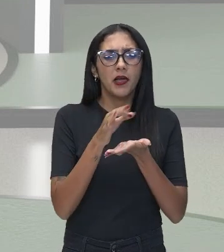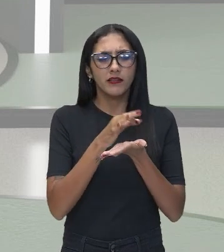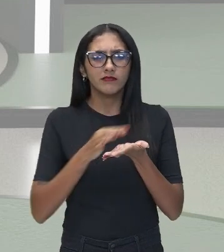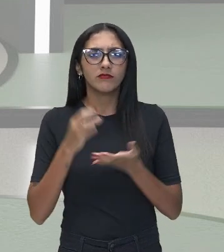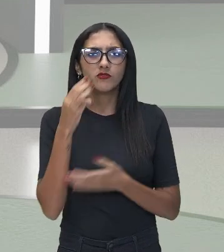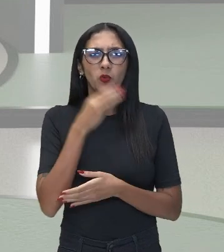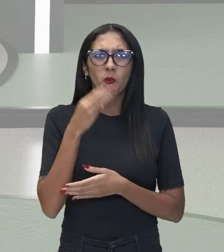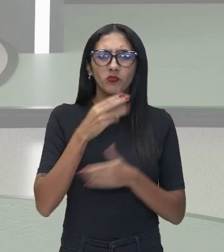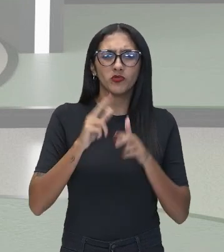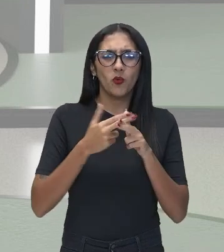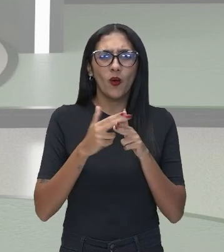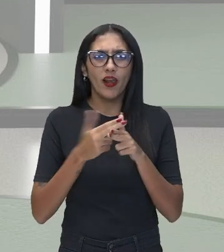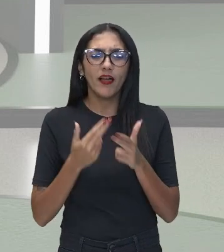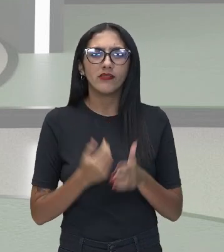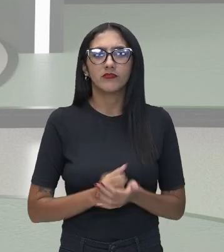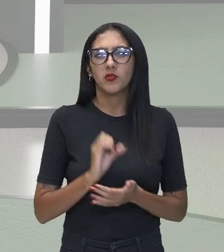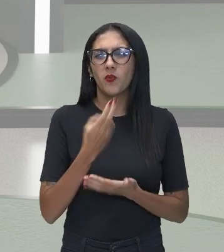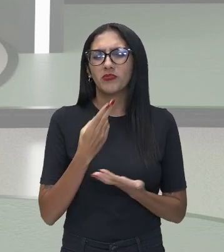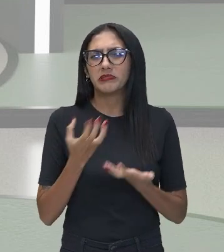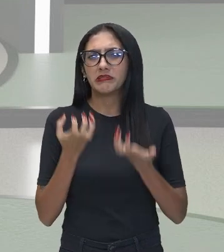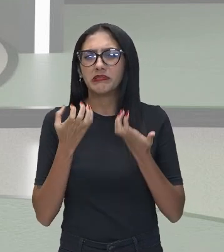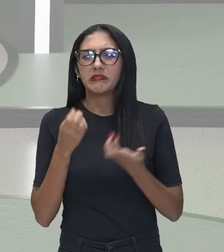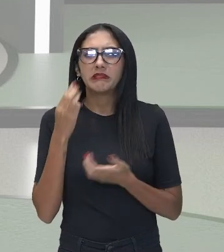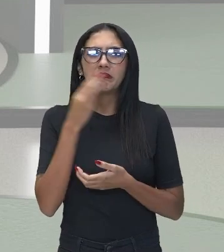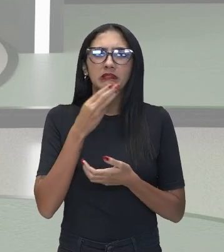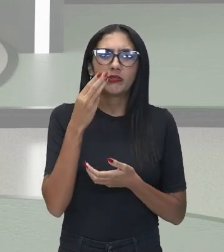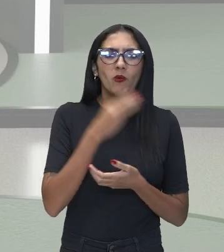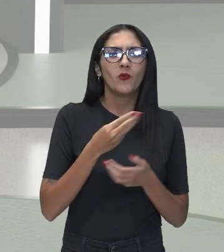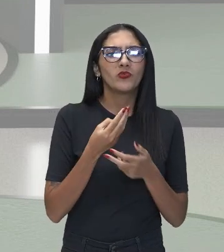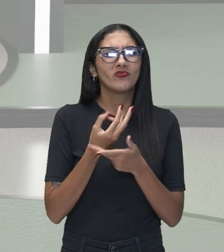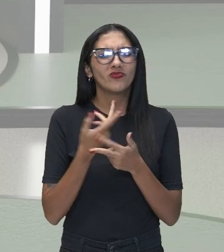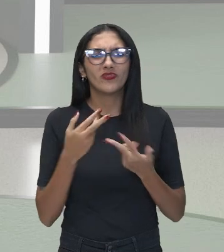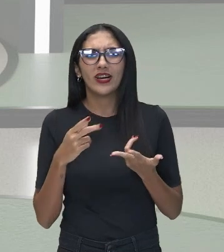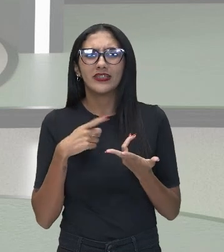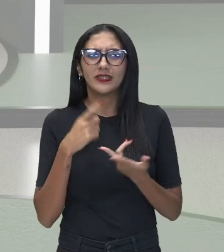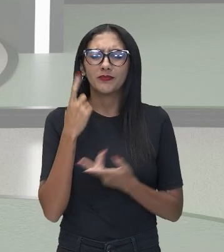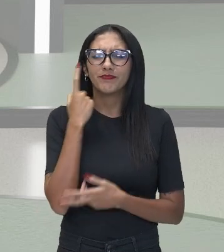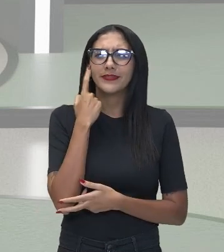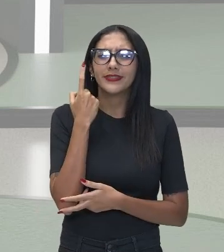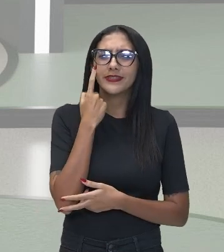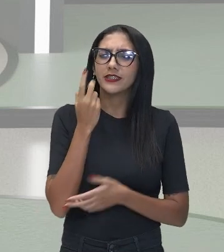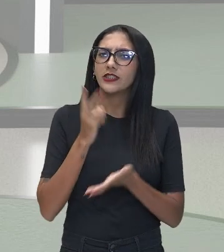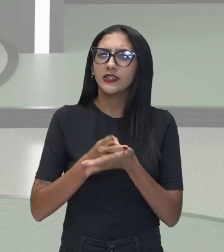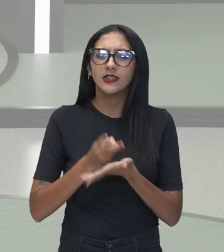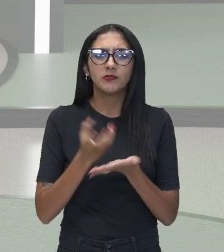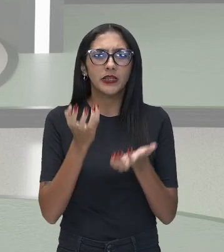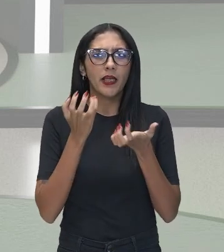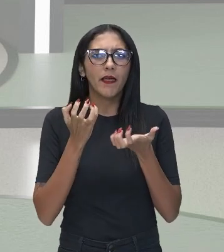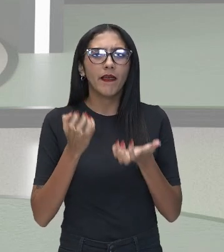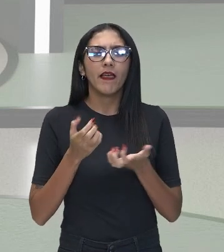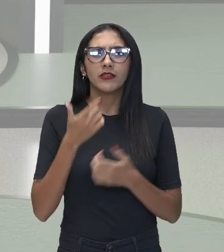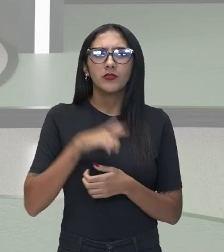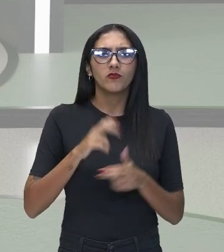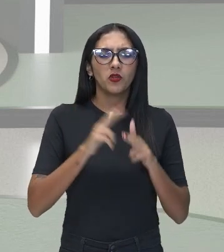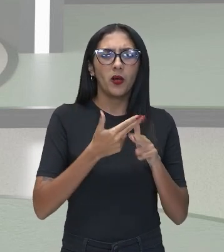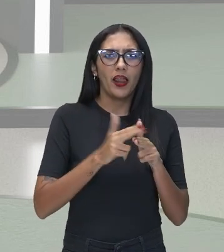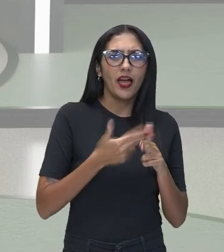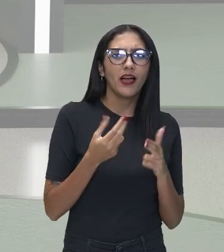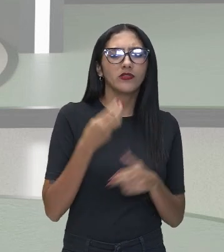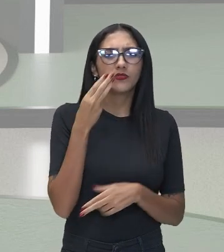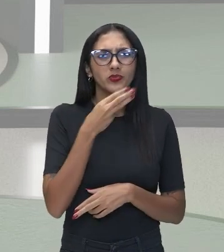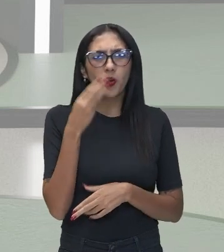estou com vontade de comer algo doce, hoje eu estou com vontade de comer não sei o que, e você está sempre querendo um docinho, um chocolate,